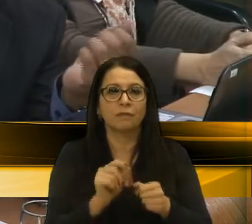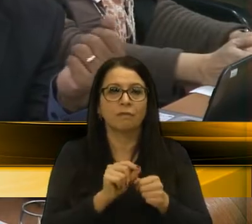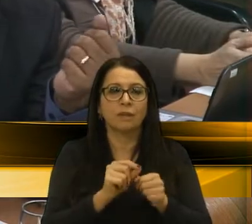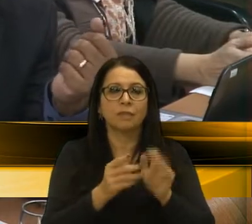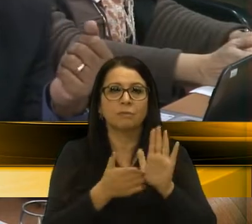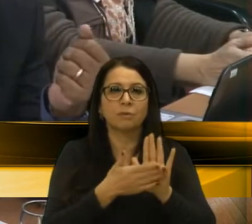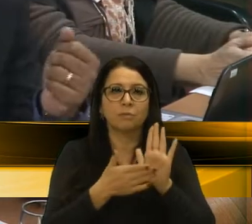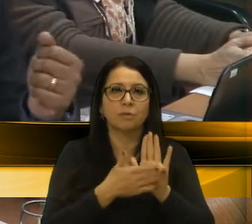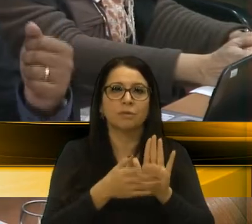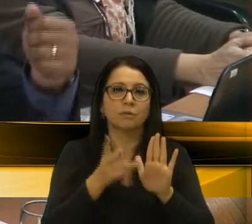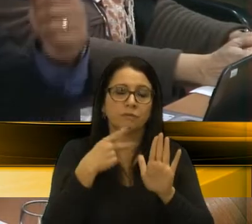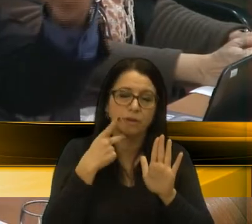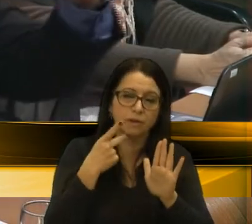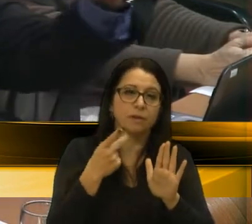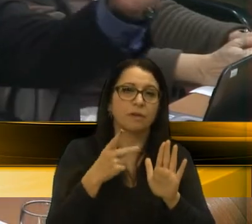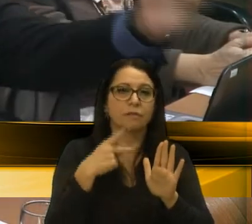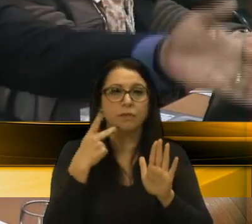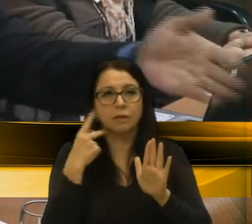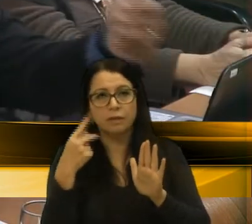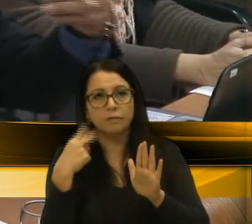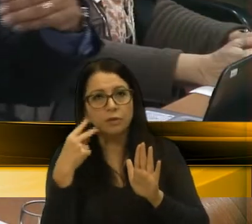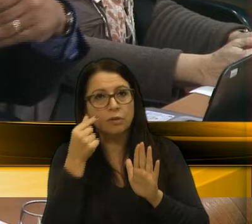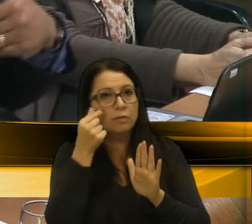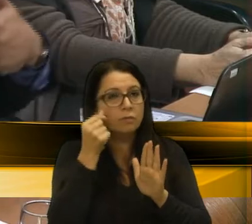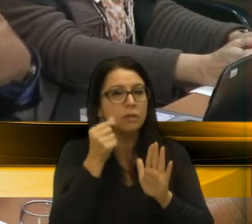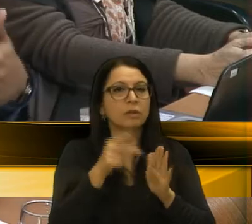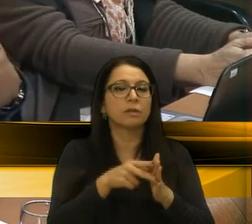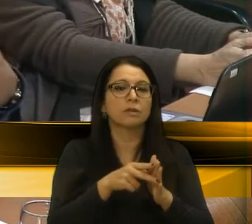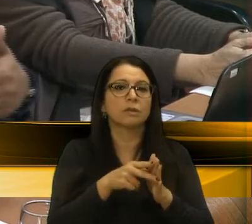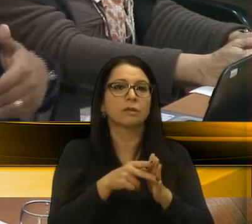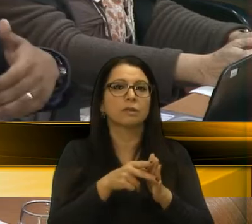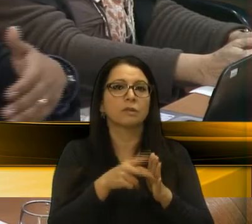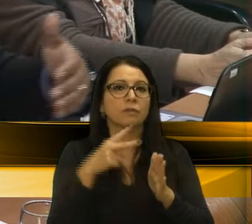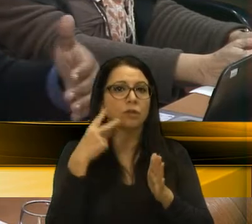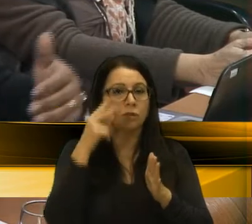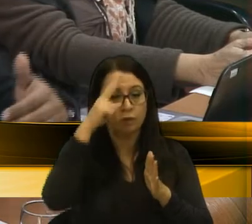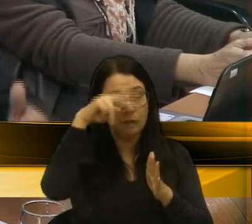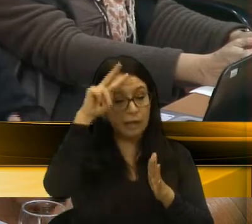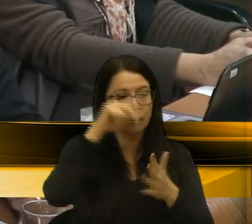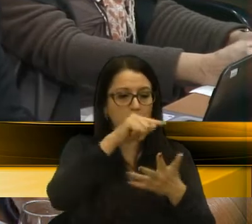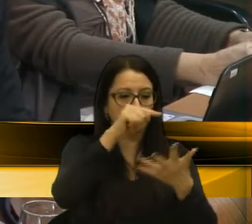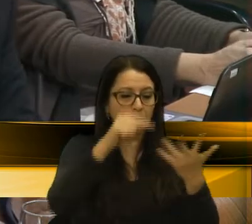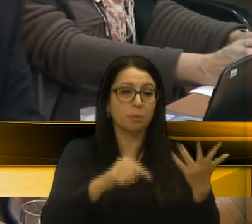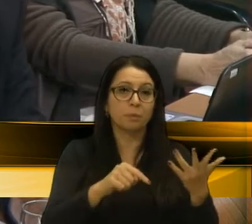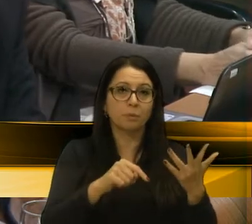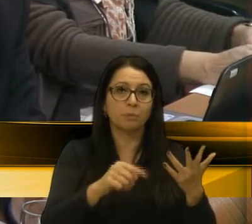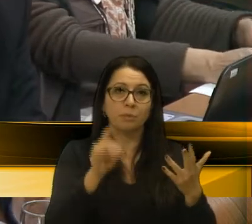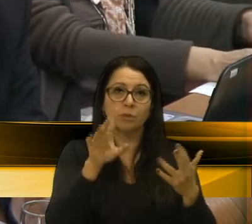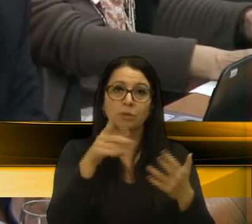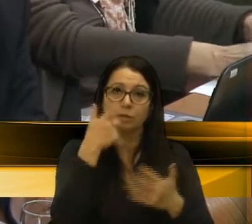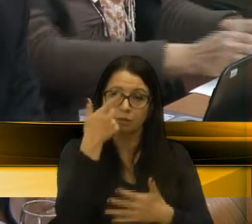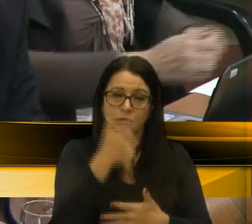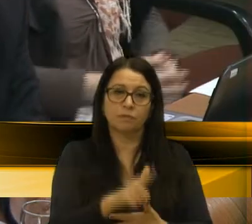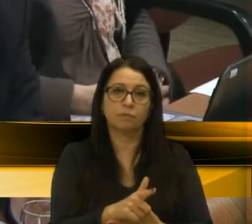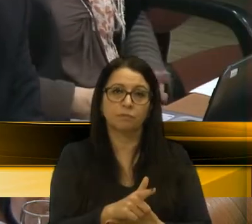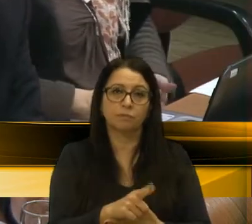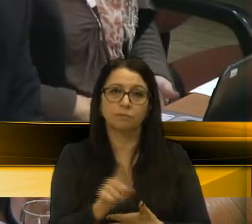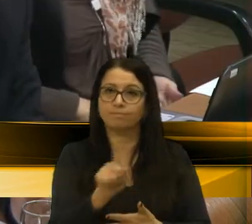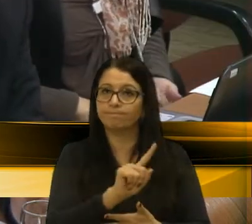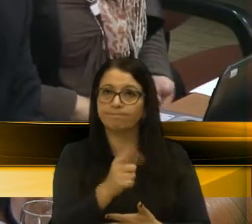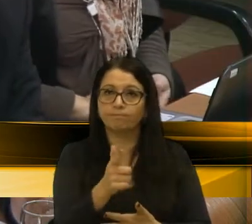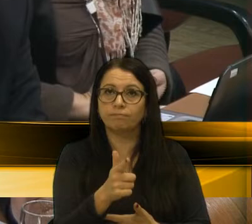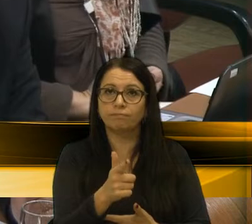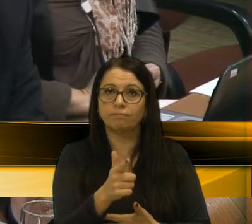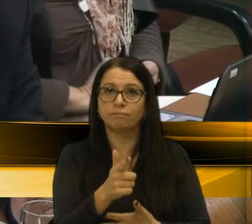propósito através dessa fala, através da fala do vereador Eloy, através do vereador Edson e de tantos outros, mas só que, de novo, se não tiver